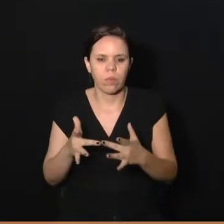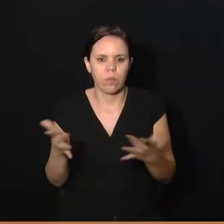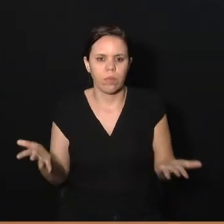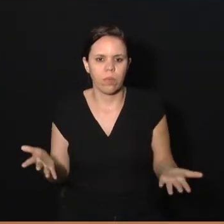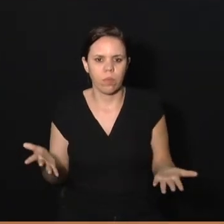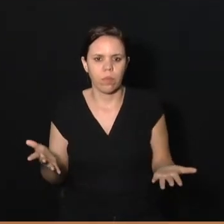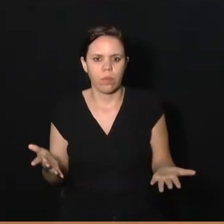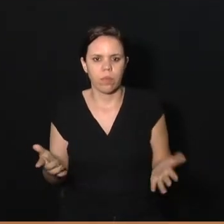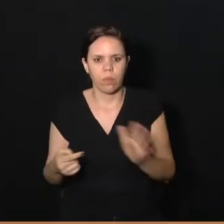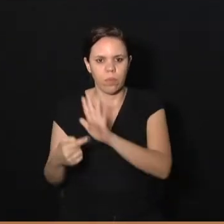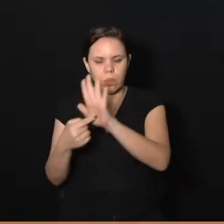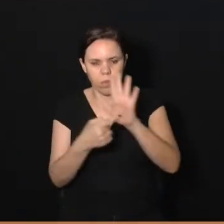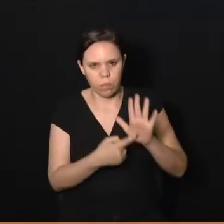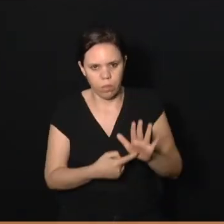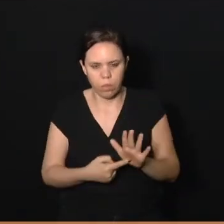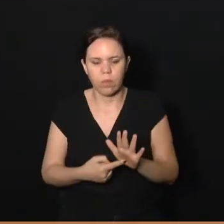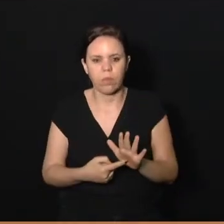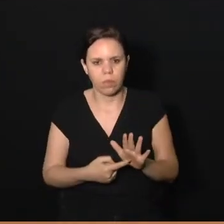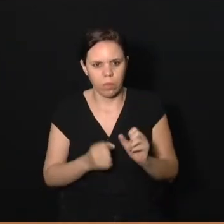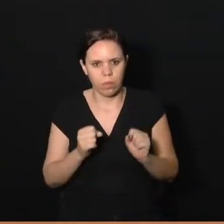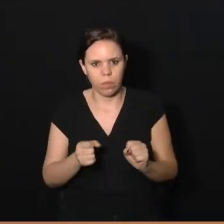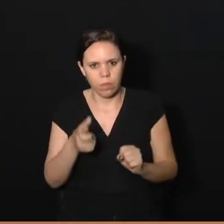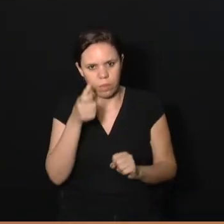à apresentação, para a gente poder